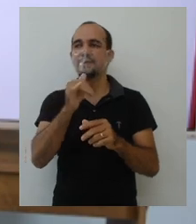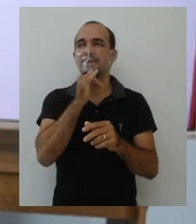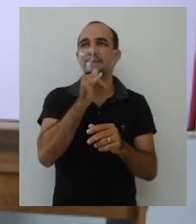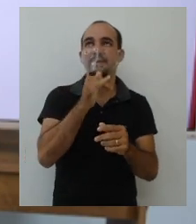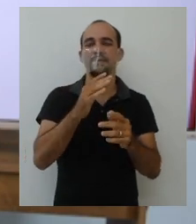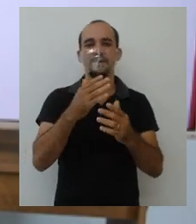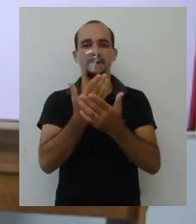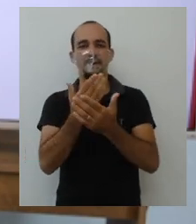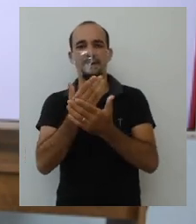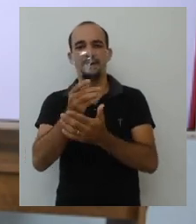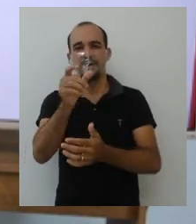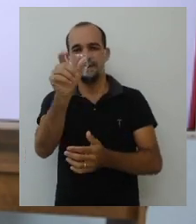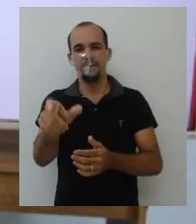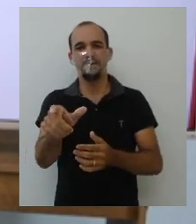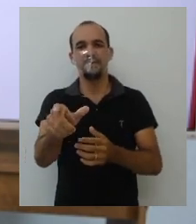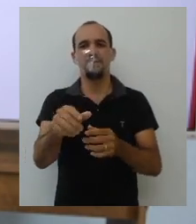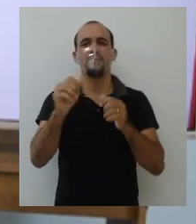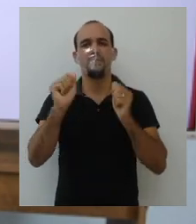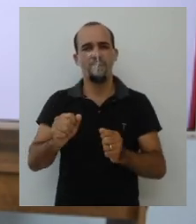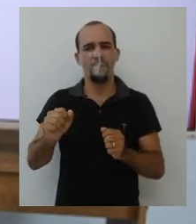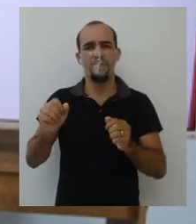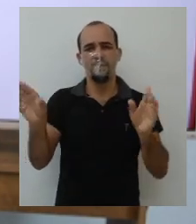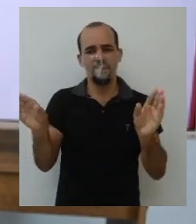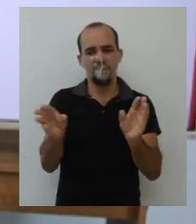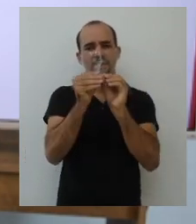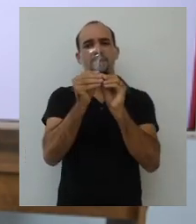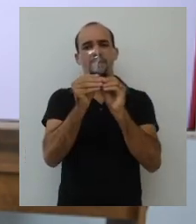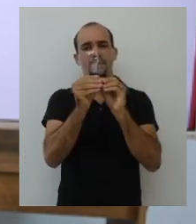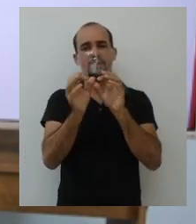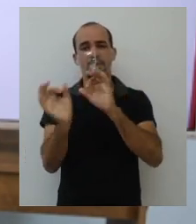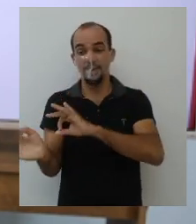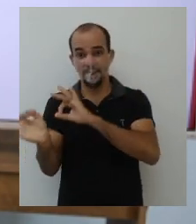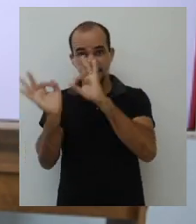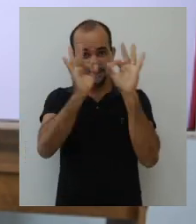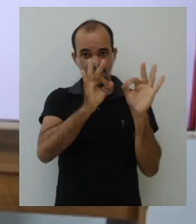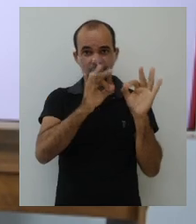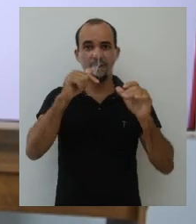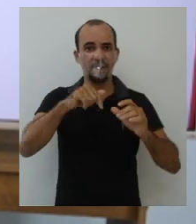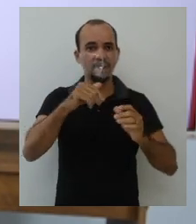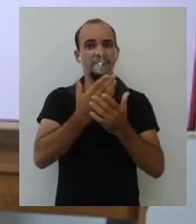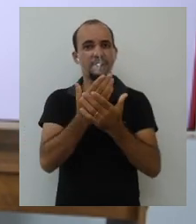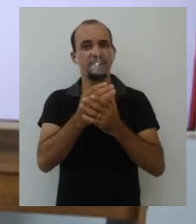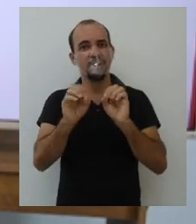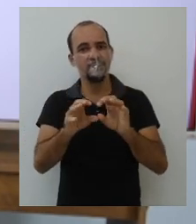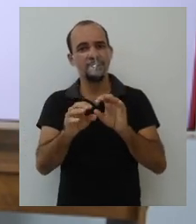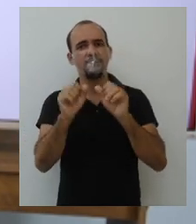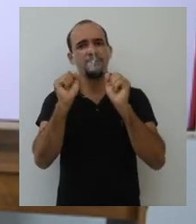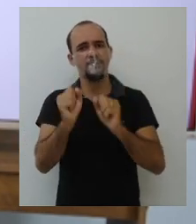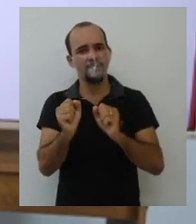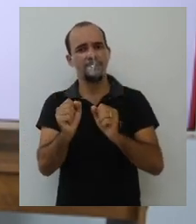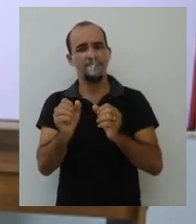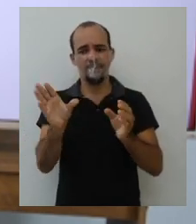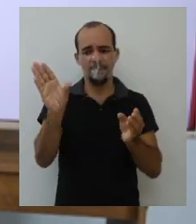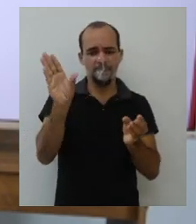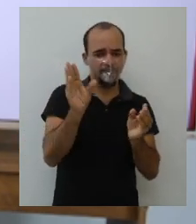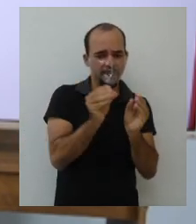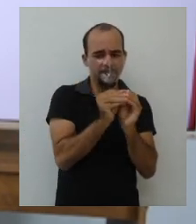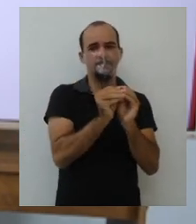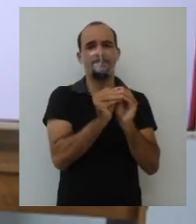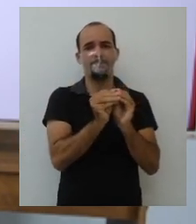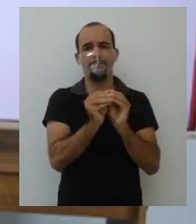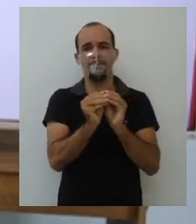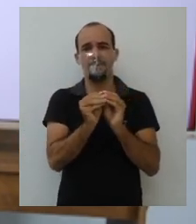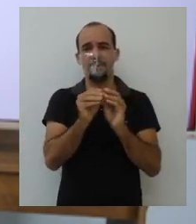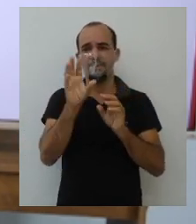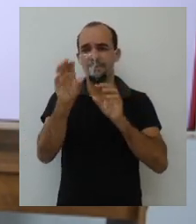exemplo. Você pode fazer um resumo deste vídeo, por exemplo, tá? Então, necessariamente, você não faz resumo só de